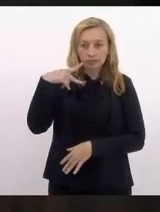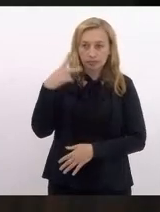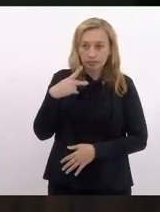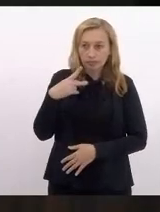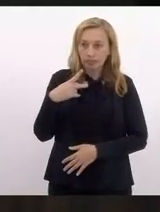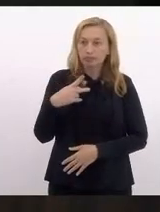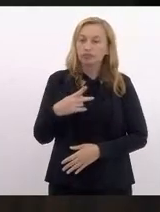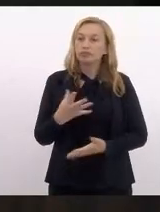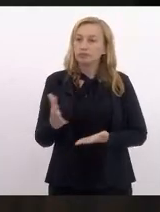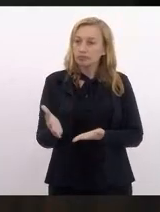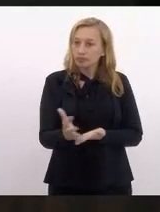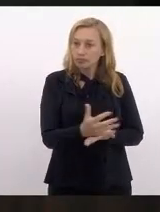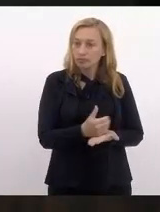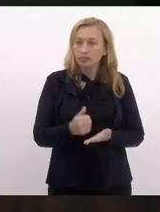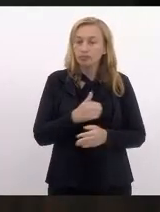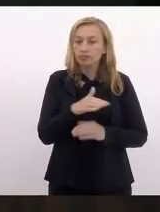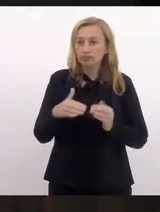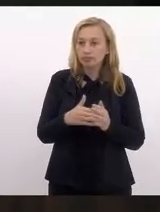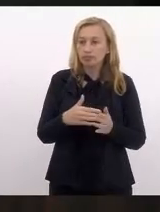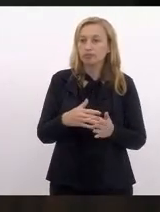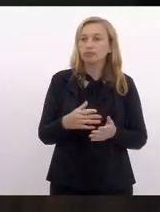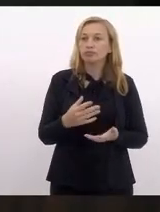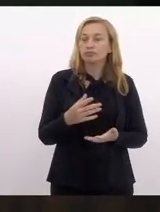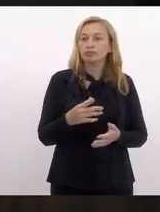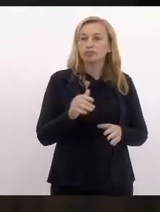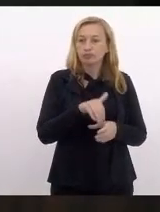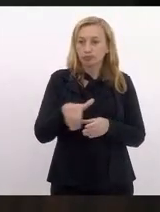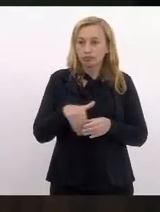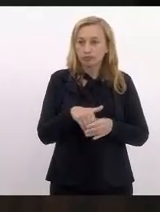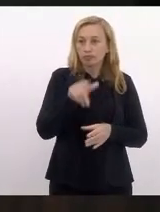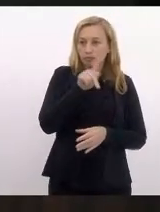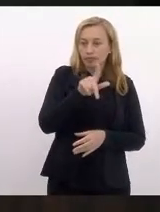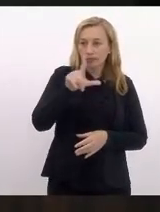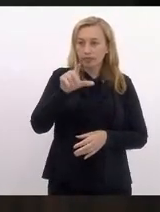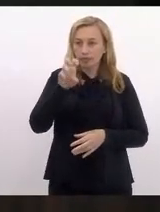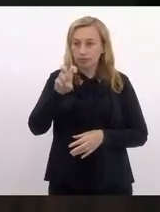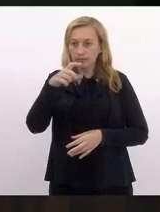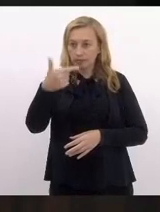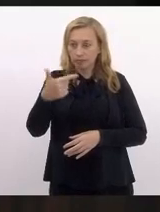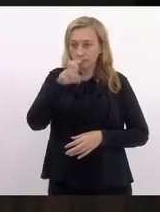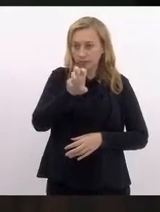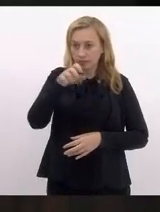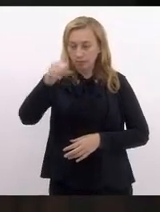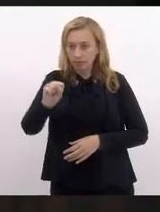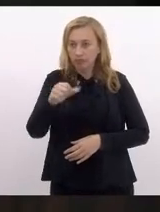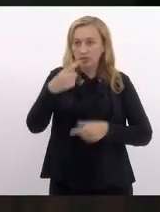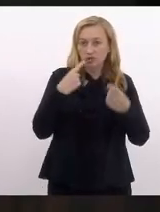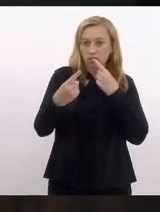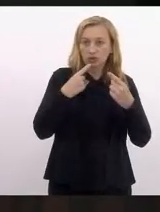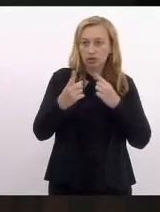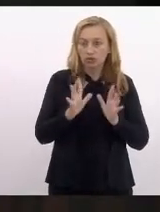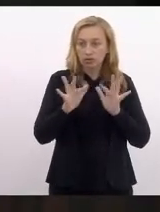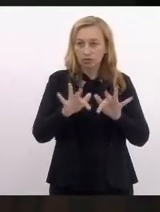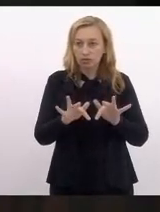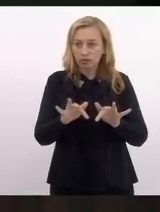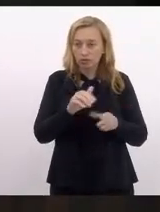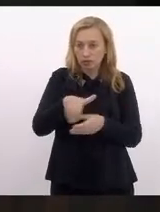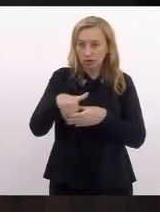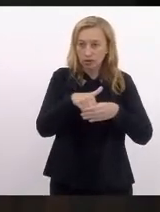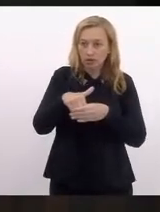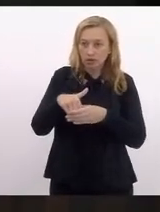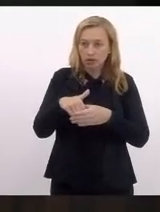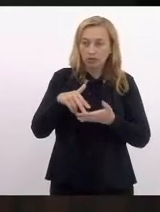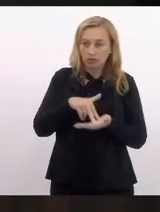nós acabamos de colher os pareceres do pele 5258 em discussão uma abelha divertir-se à discussão e votação